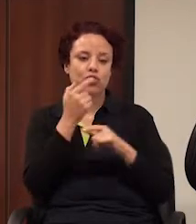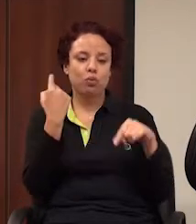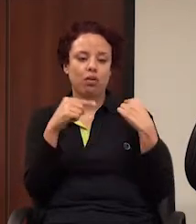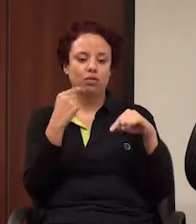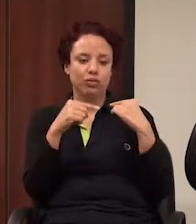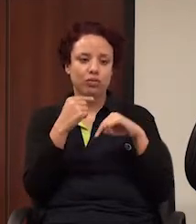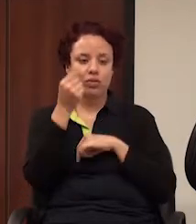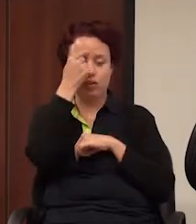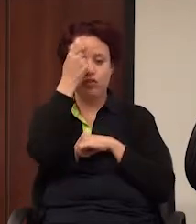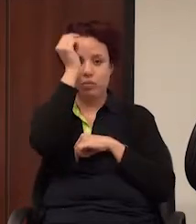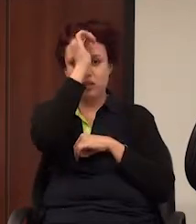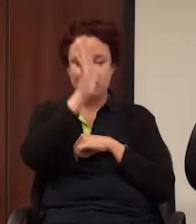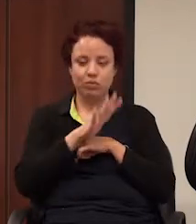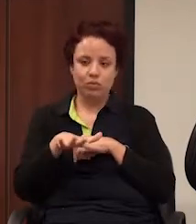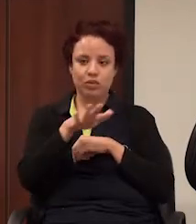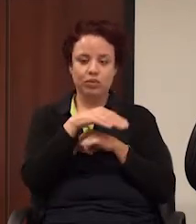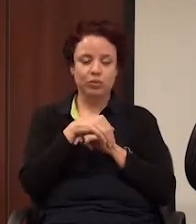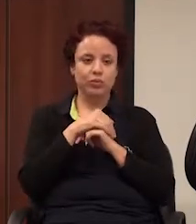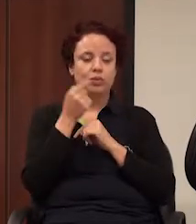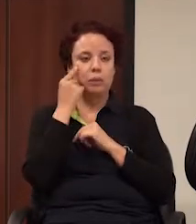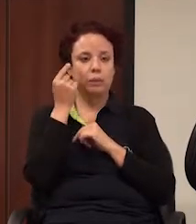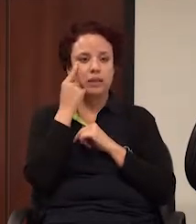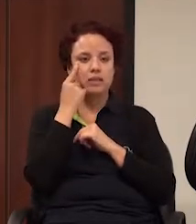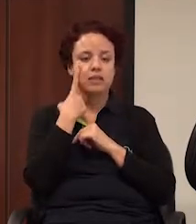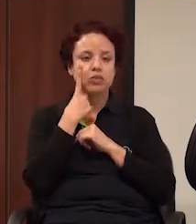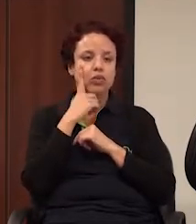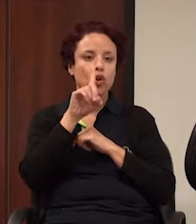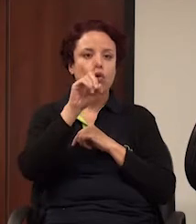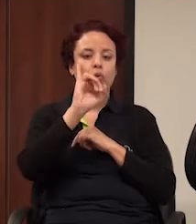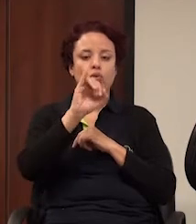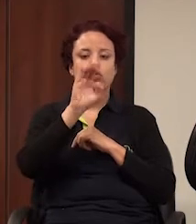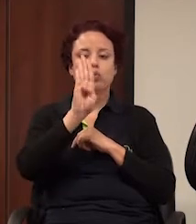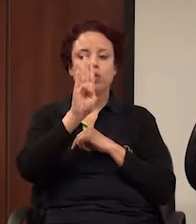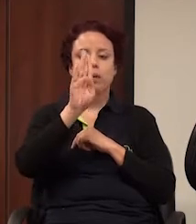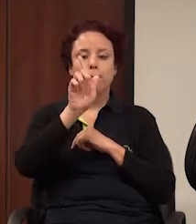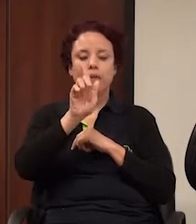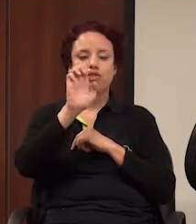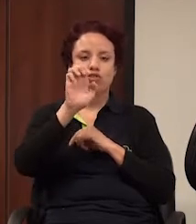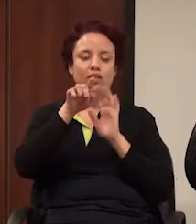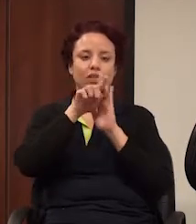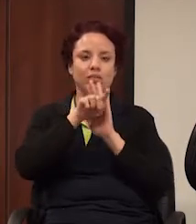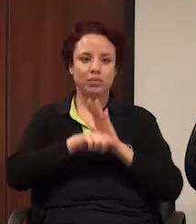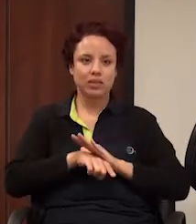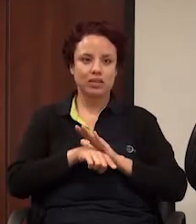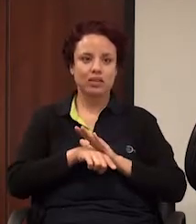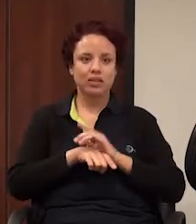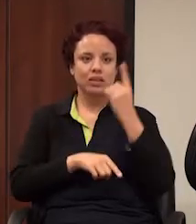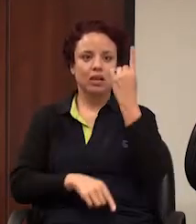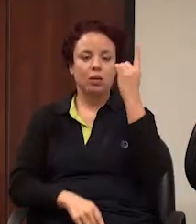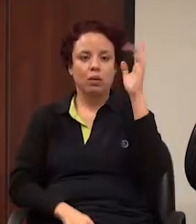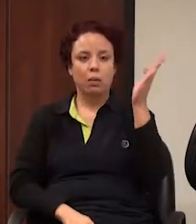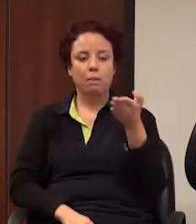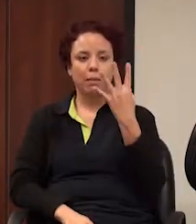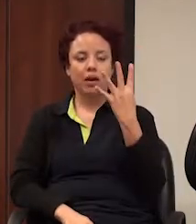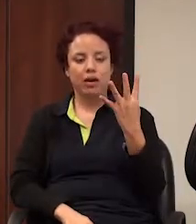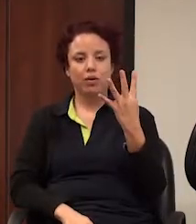âmbito Brasil, né, considerando o nosso último censo do IBGE, praticamente um quarto dos nossos 200